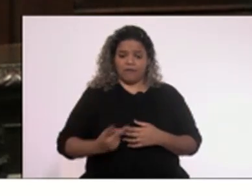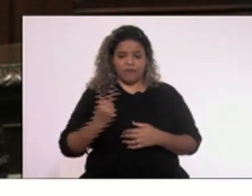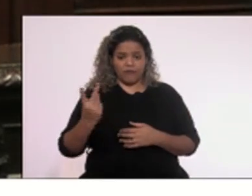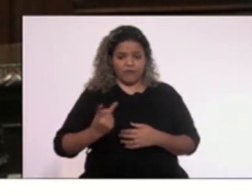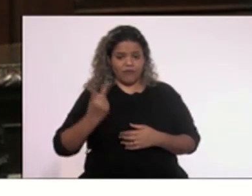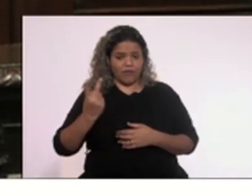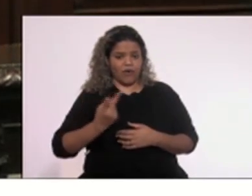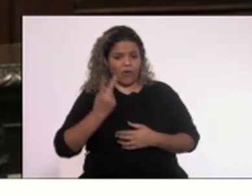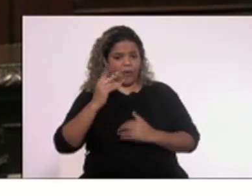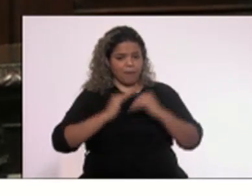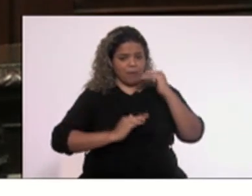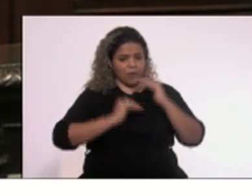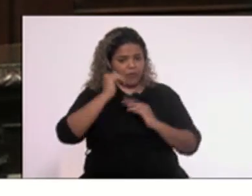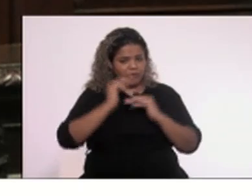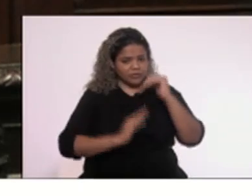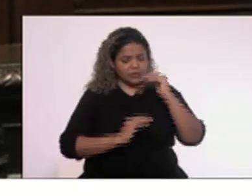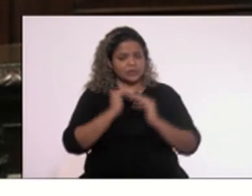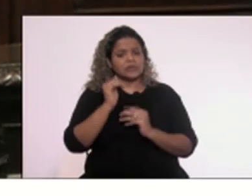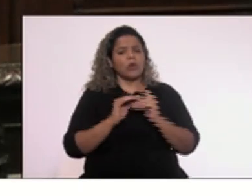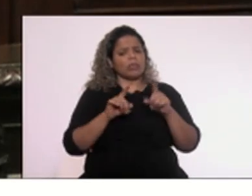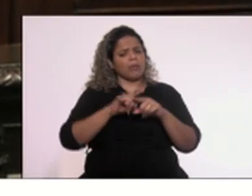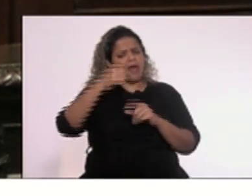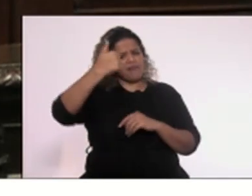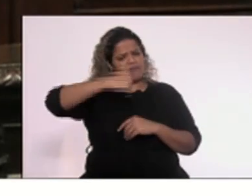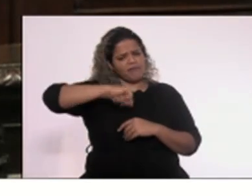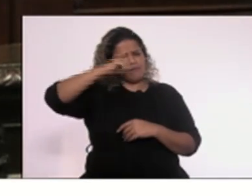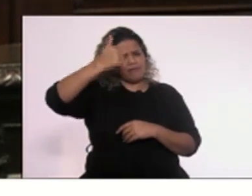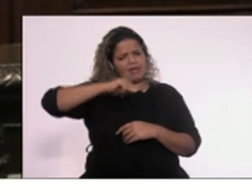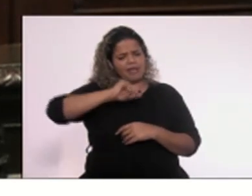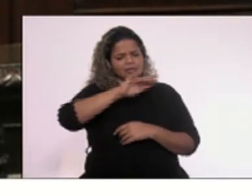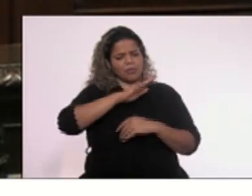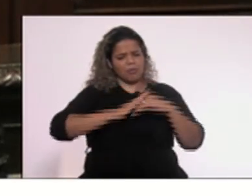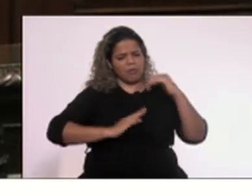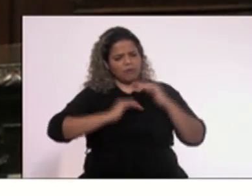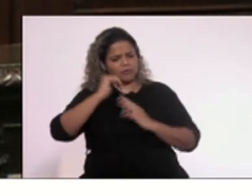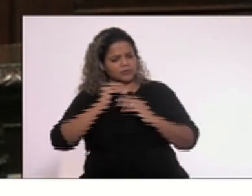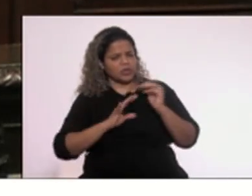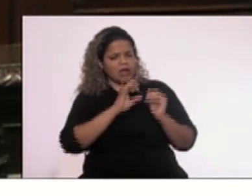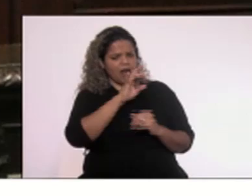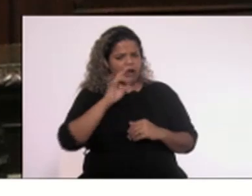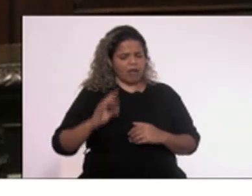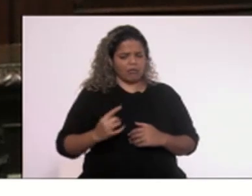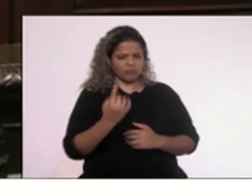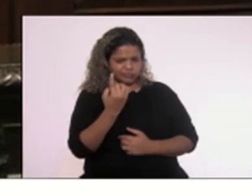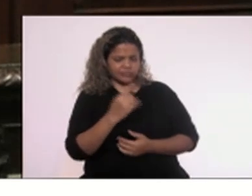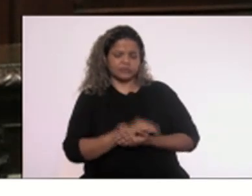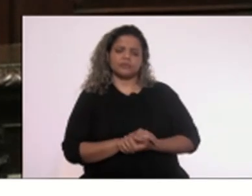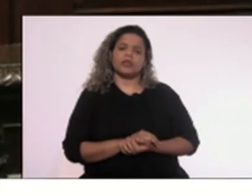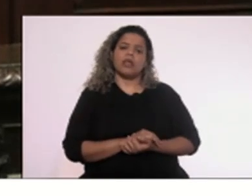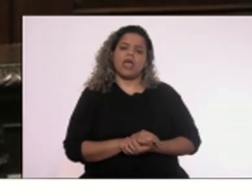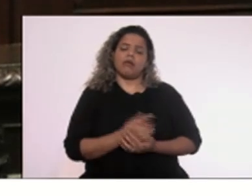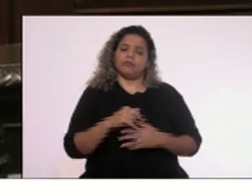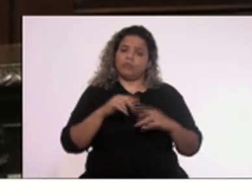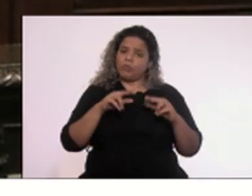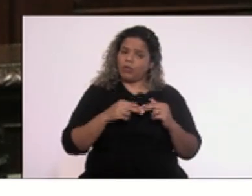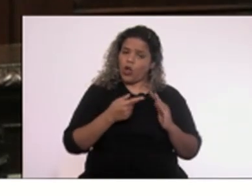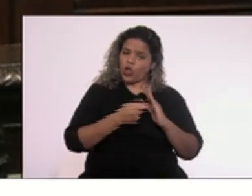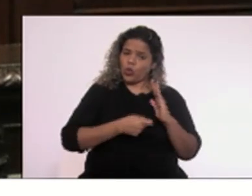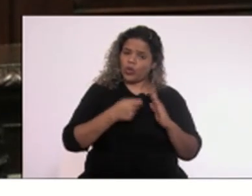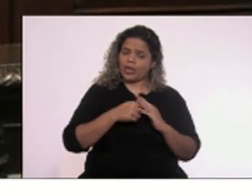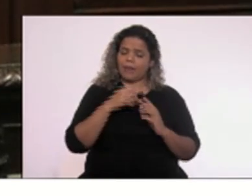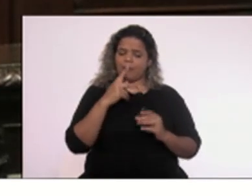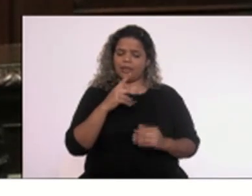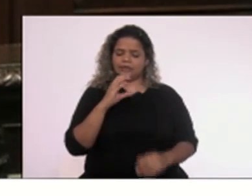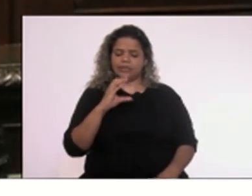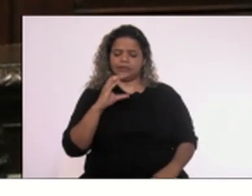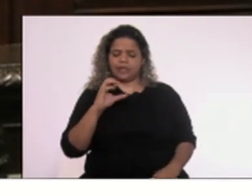valorizar, profissionalizar e também avaliar os profissionais que integram os seus quadros. Portanto, a luta do PCCS